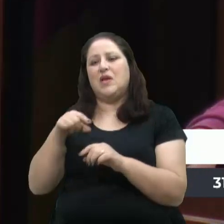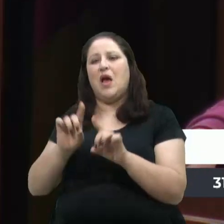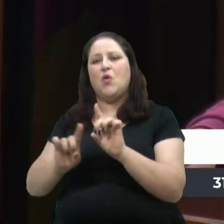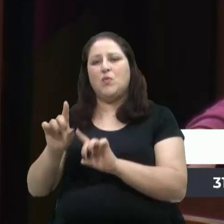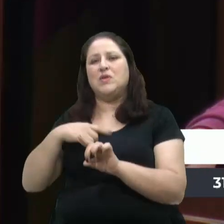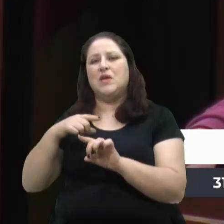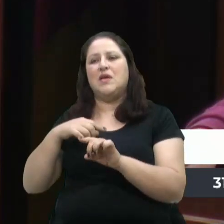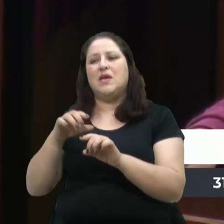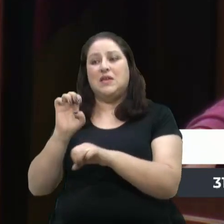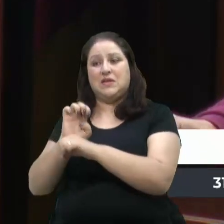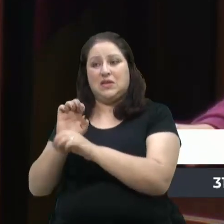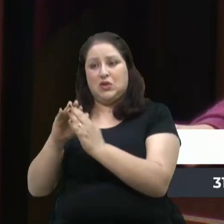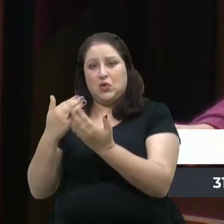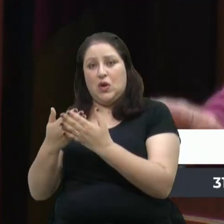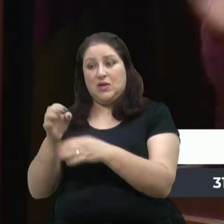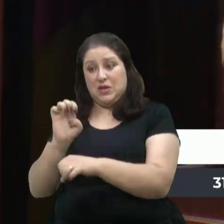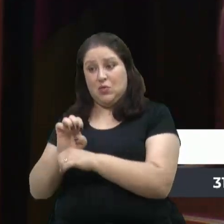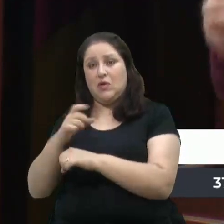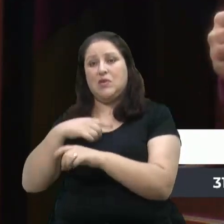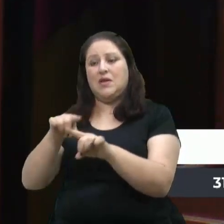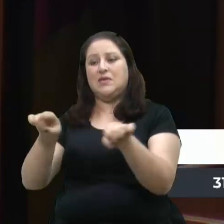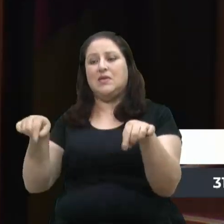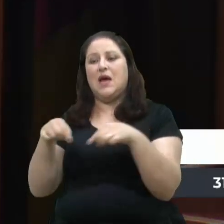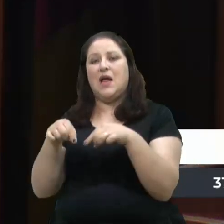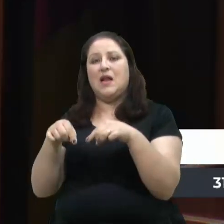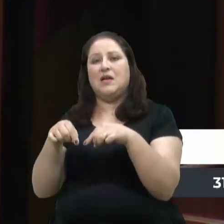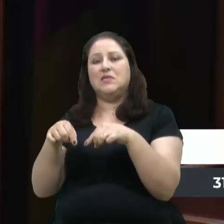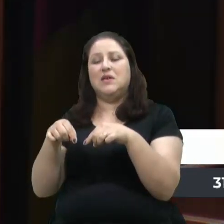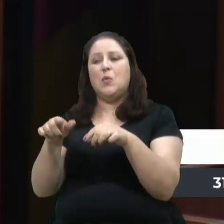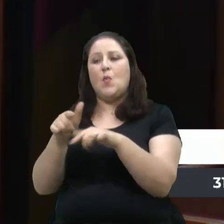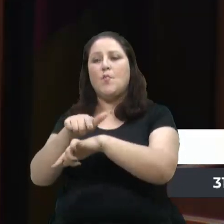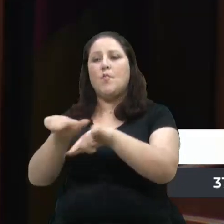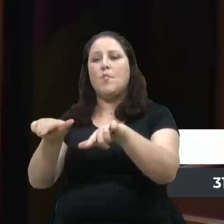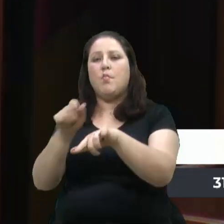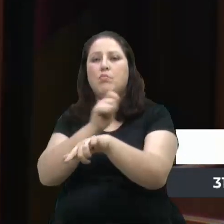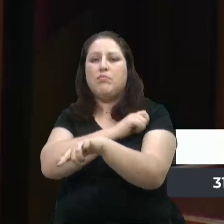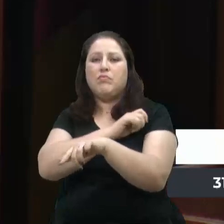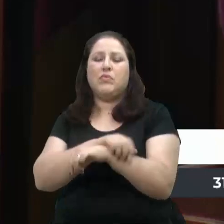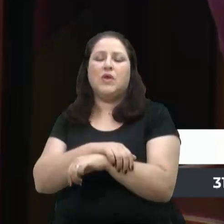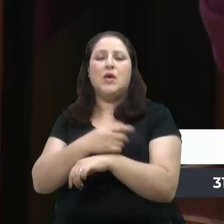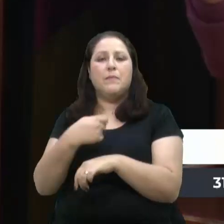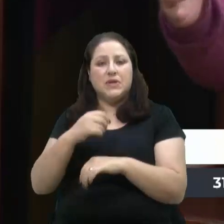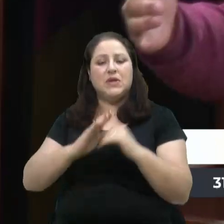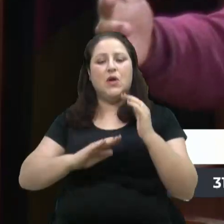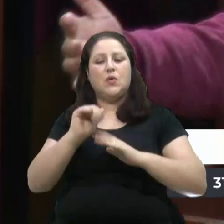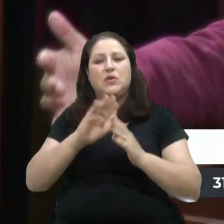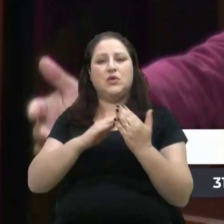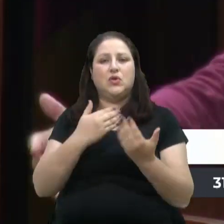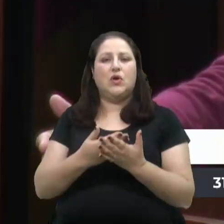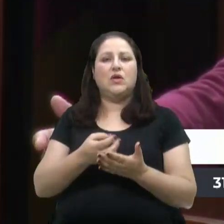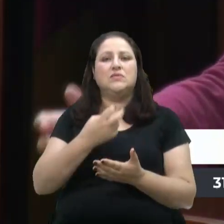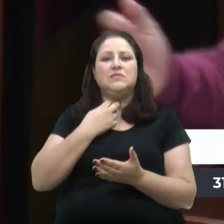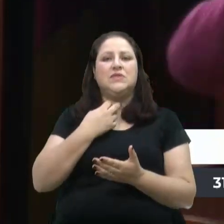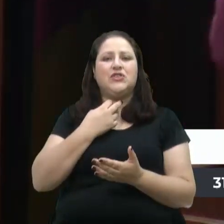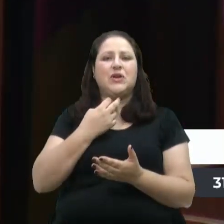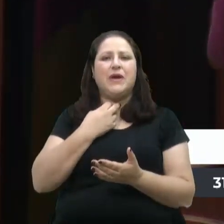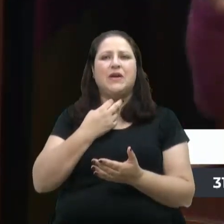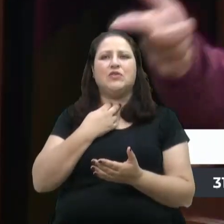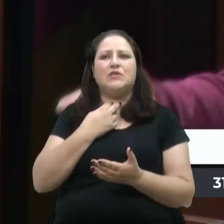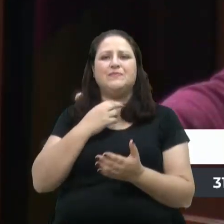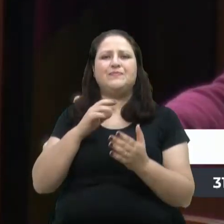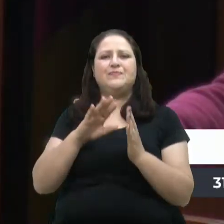fala do Estado bom tem que construir escola o que não dá para os alunos tem que atravessar para estudar